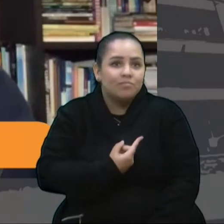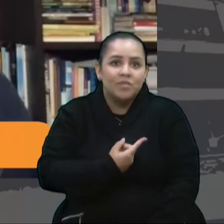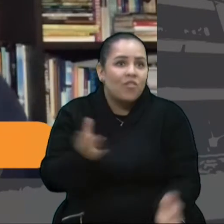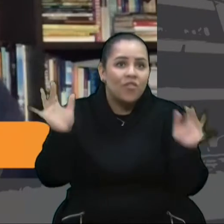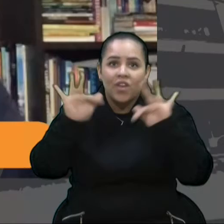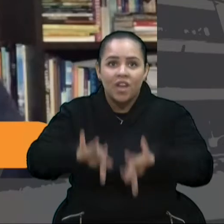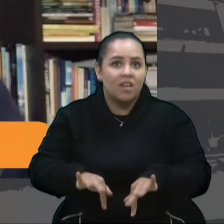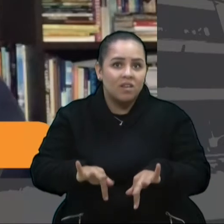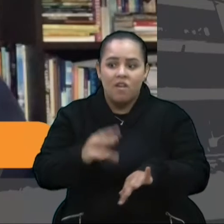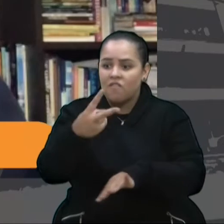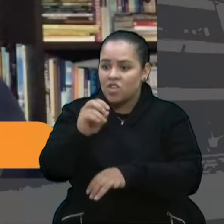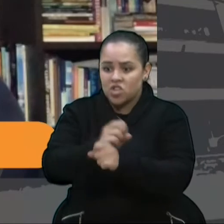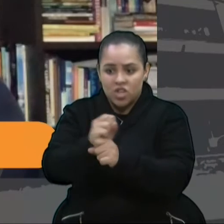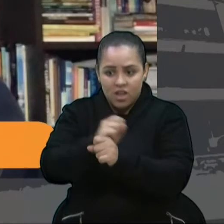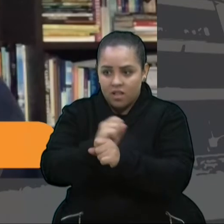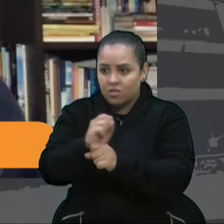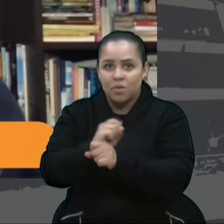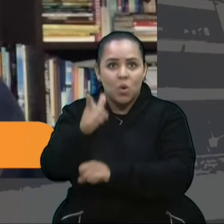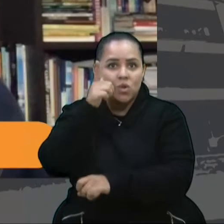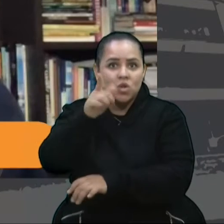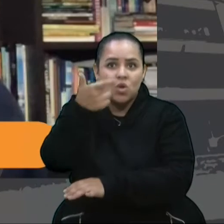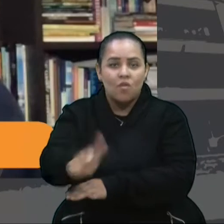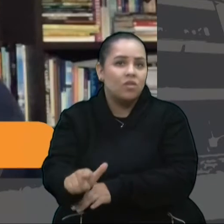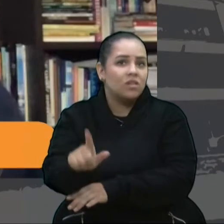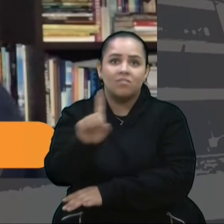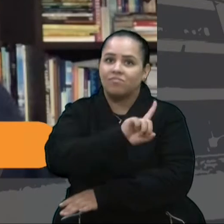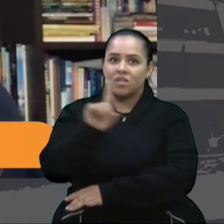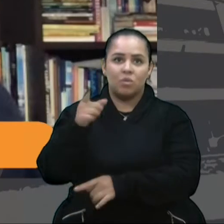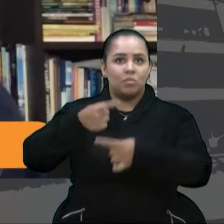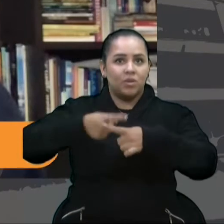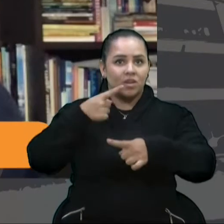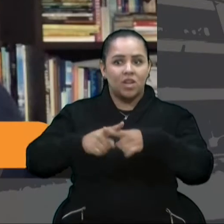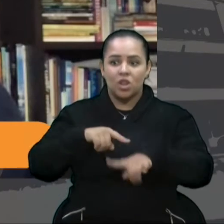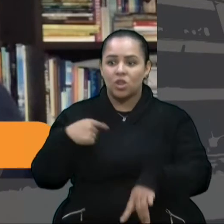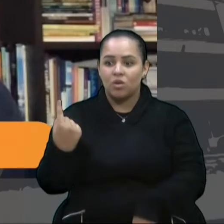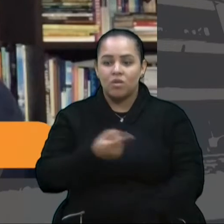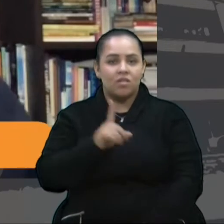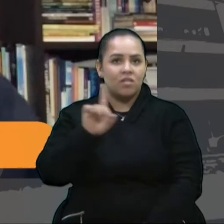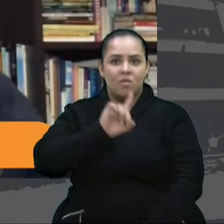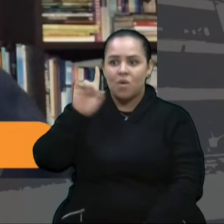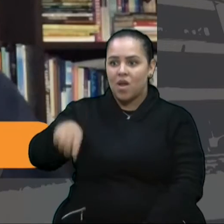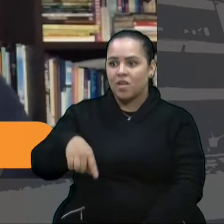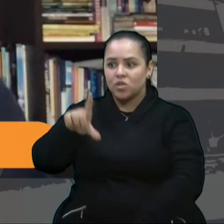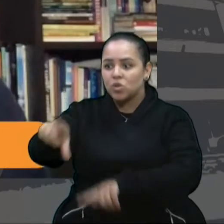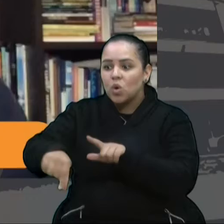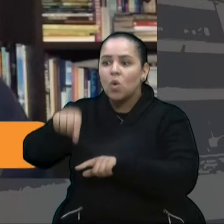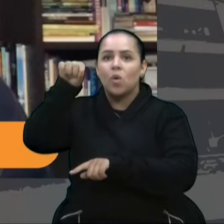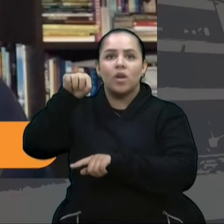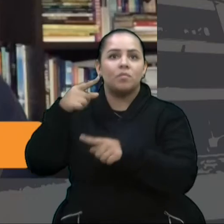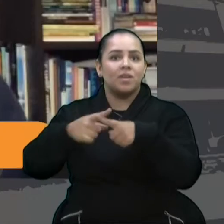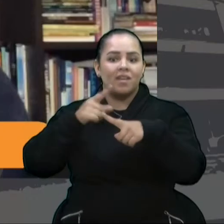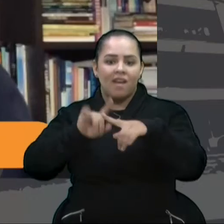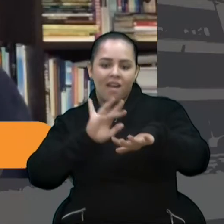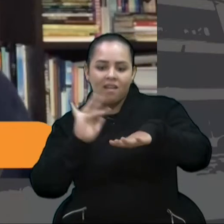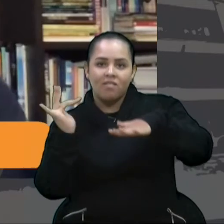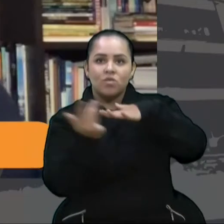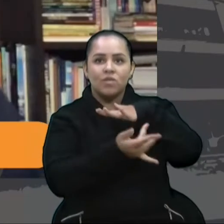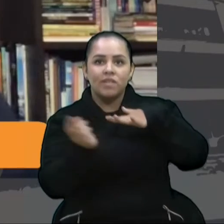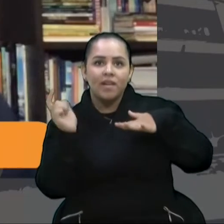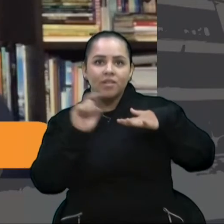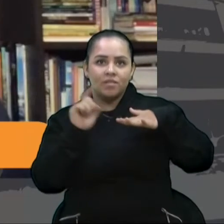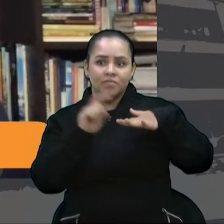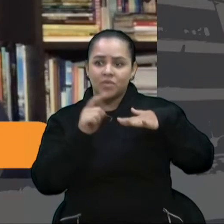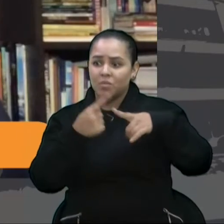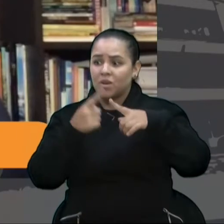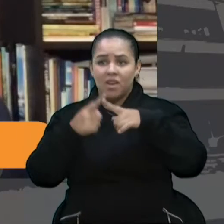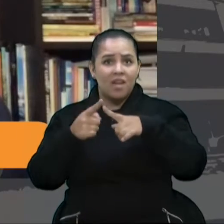não vamos mais levar 20 anos, porque nós não somos a alternativa. A alternativa é a rede social. Então as pessoas estão migrando para